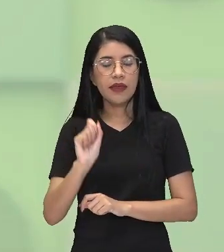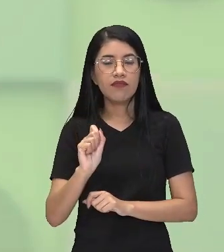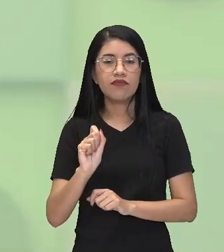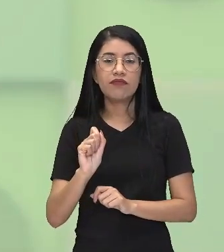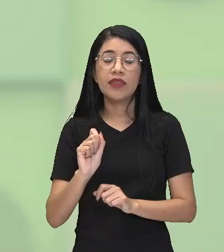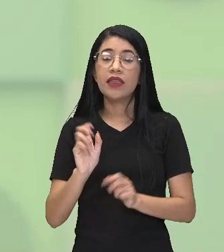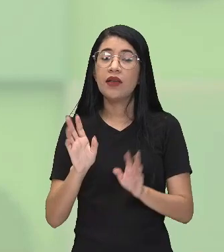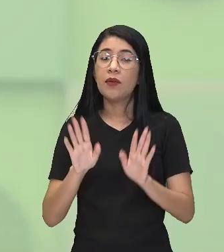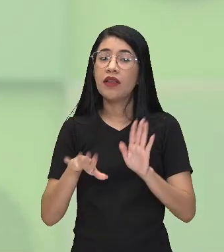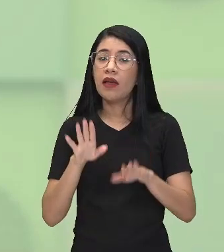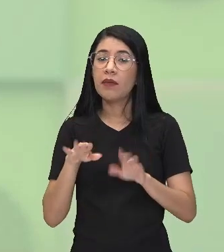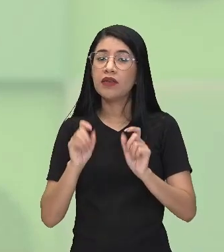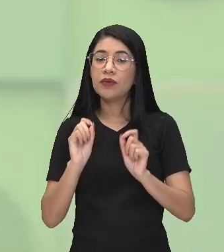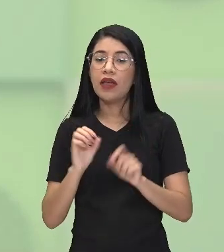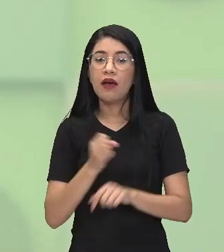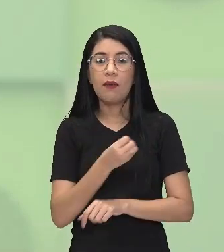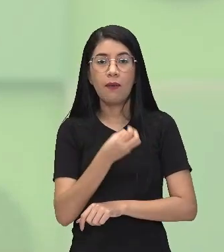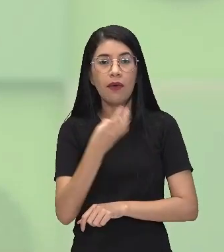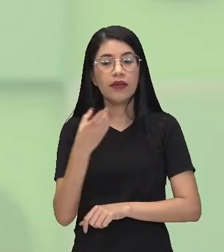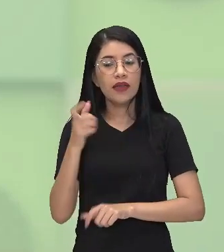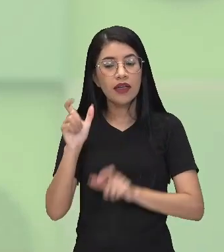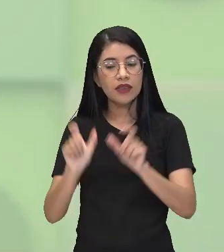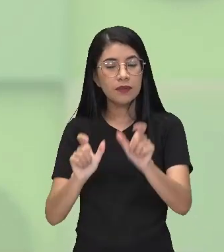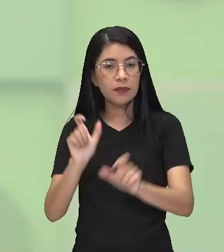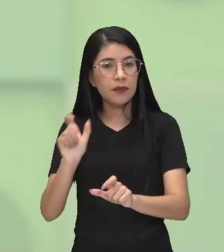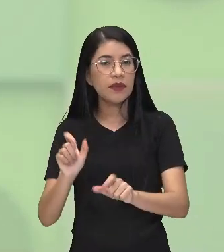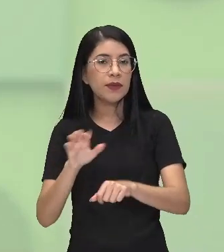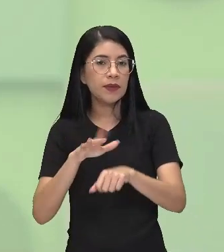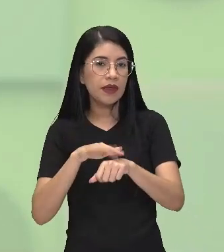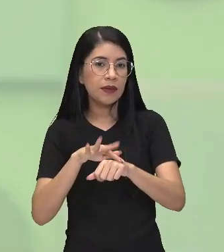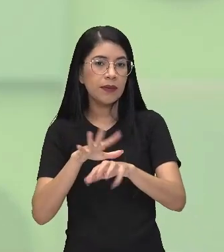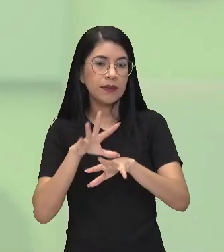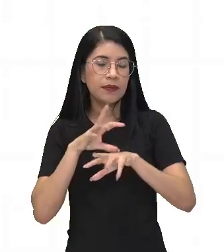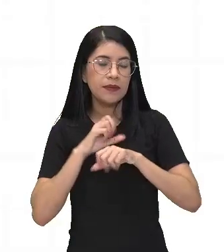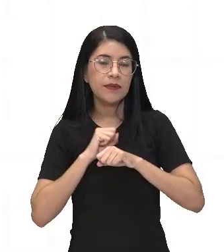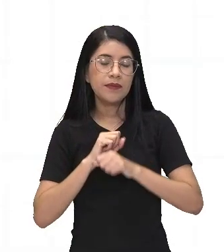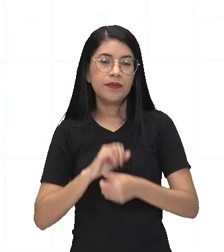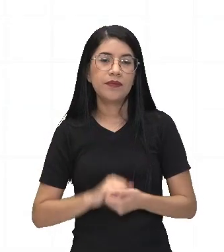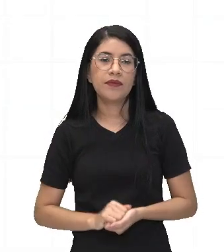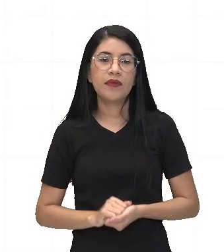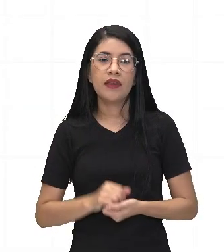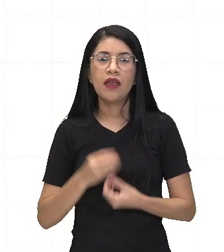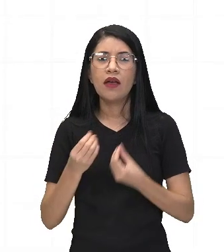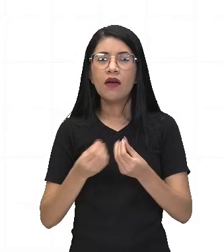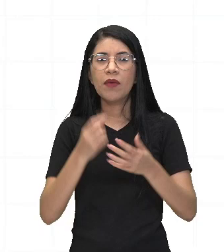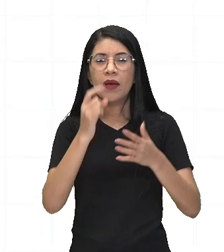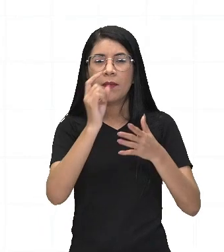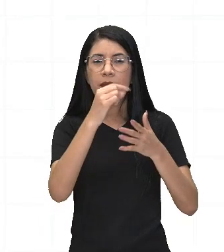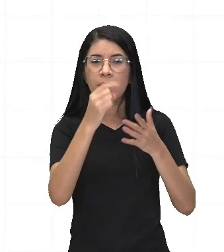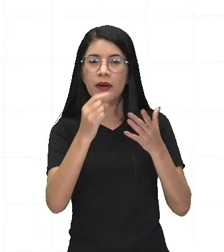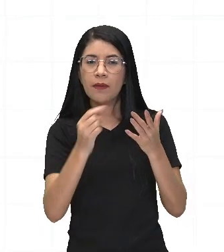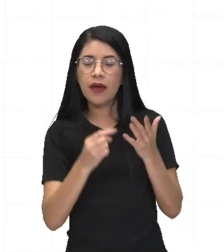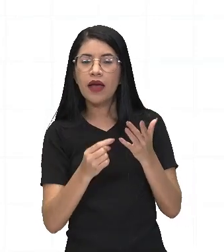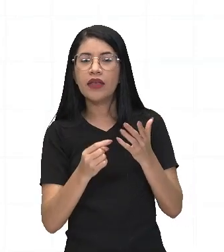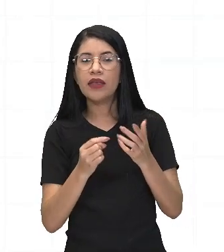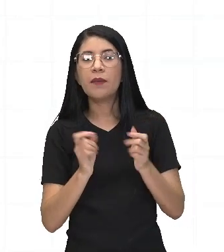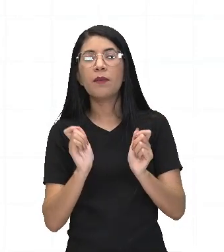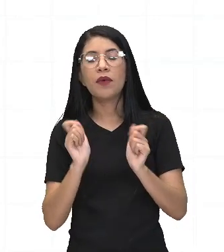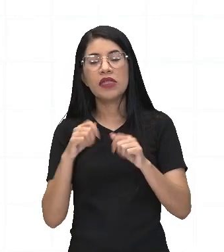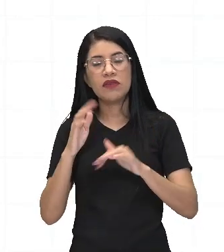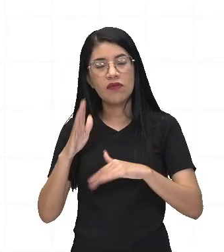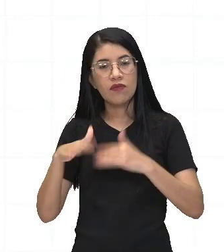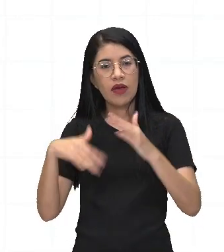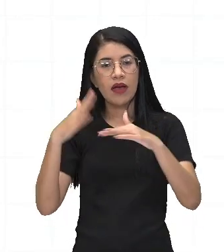de casos. Tá bom? Vamos continuar aí sobre os fatores que contribuem para a ocorrência das